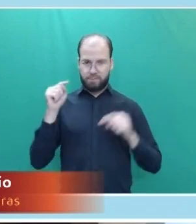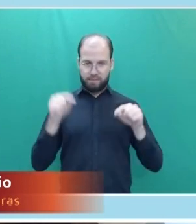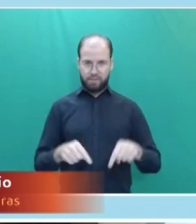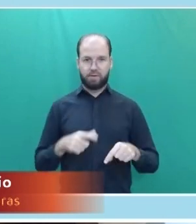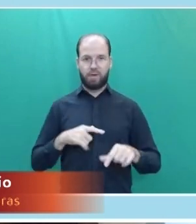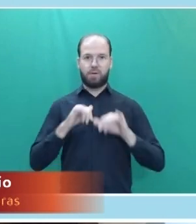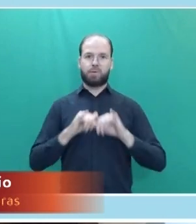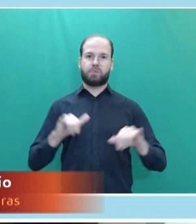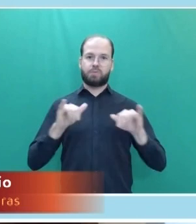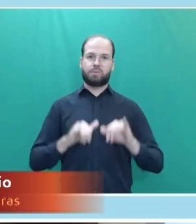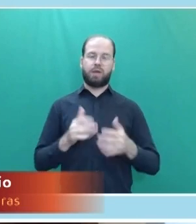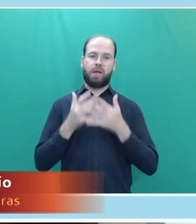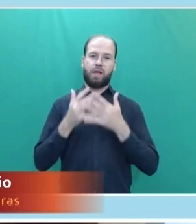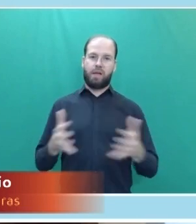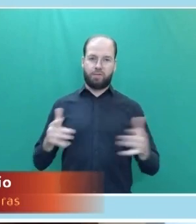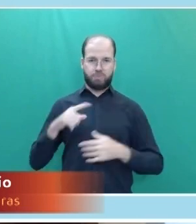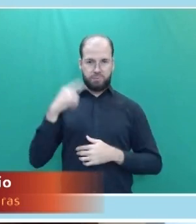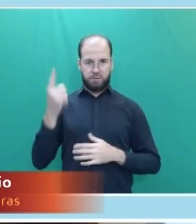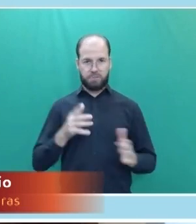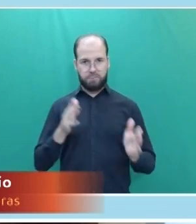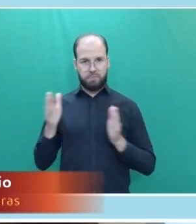de eventos no próximo bloco.